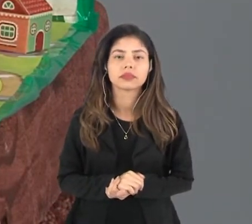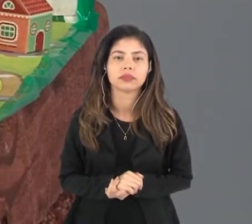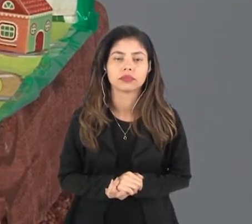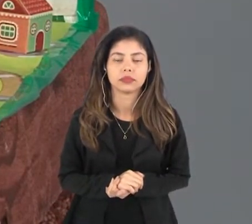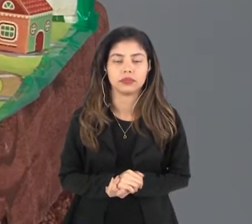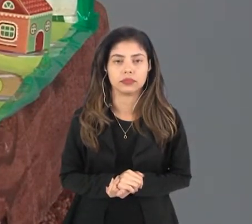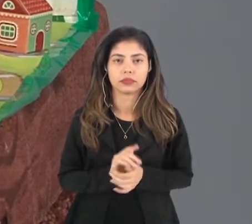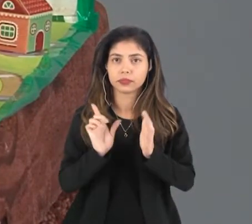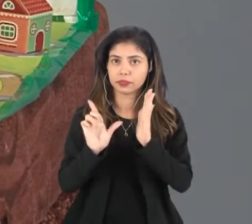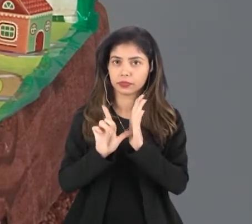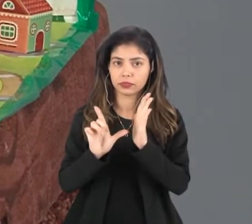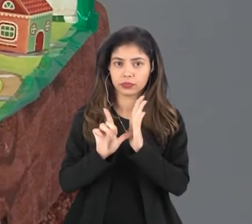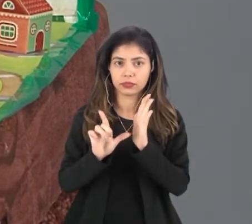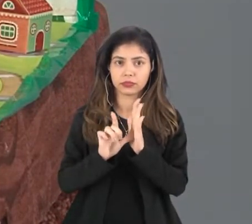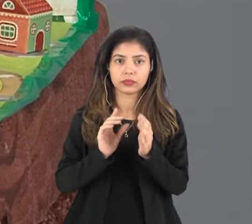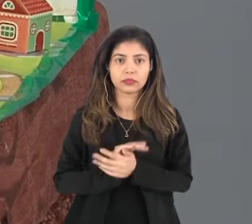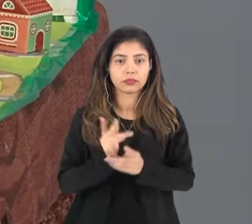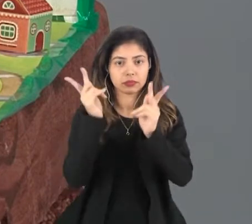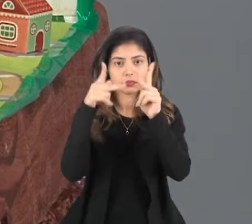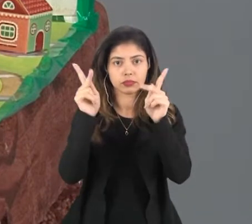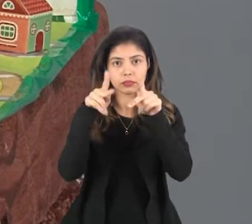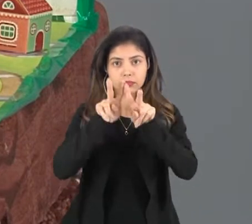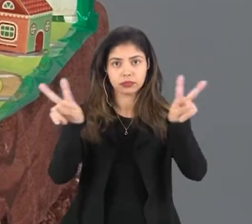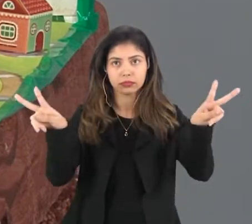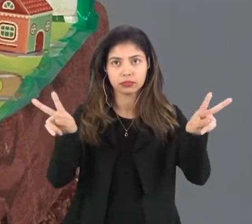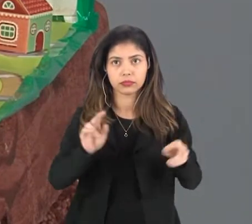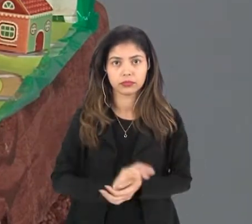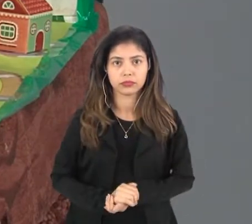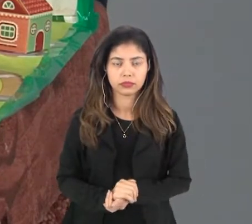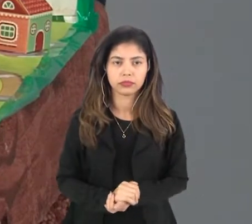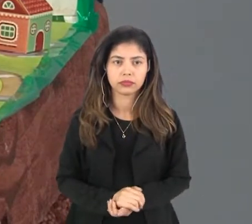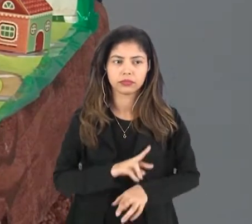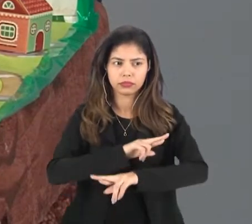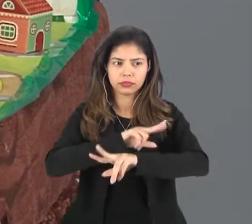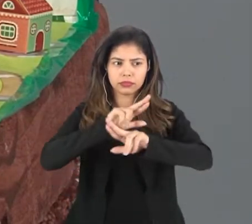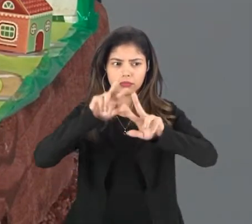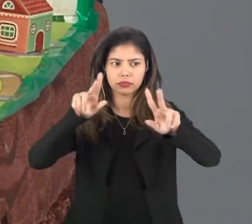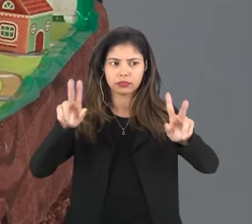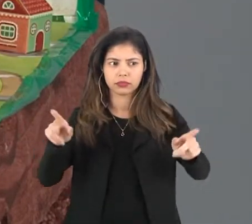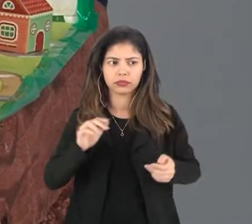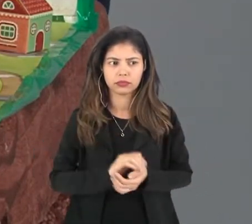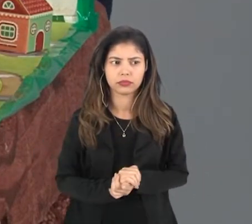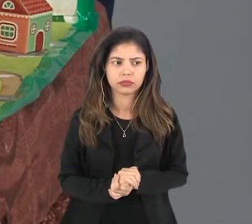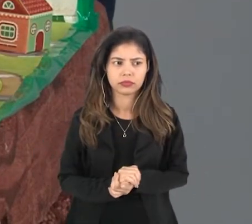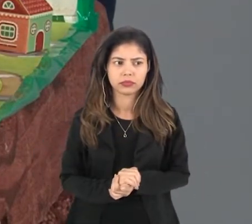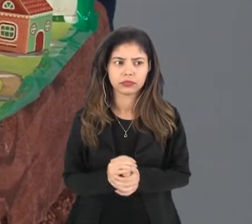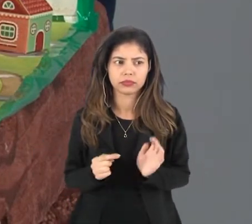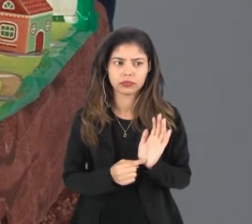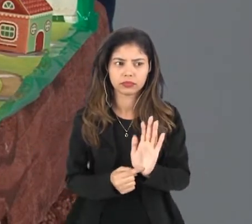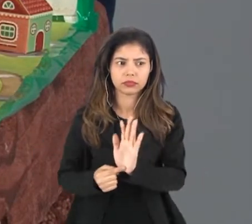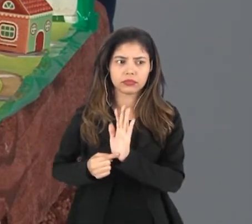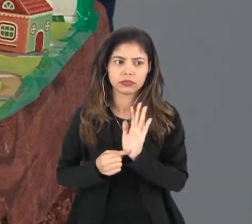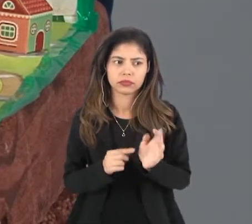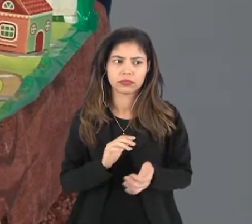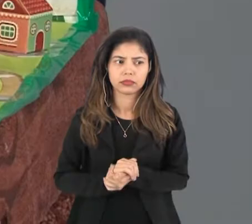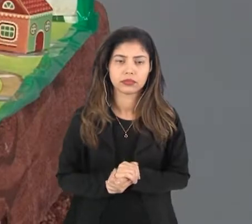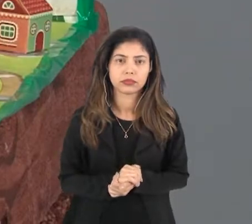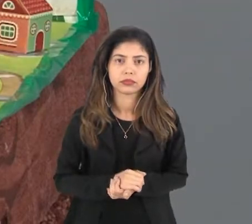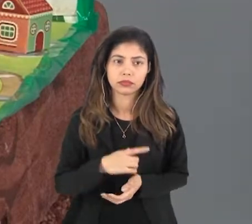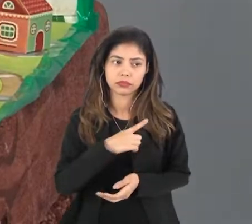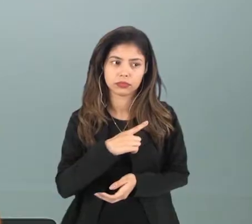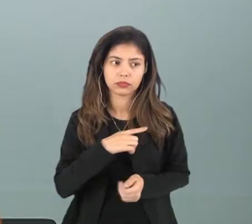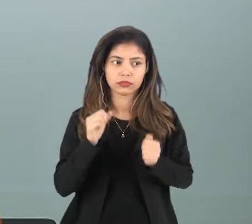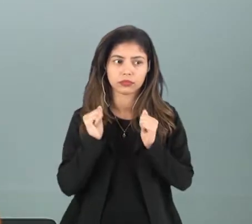tem lojas, tem shoppings, tem vários tipos de trabalhos que eles podem também